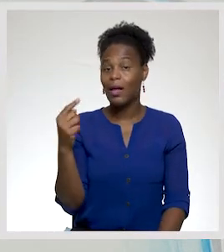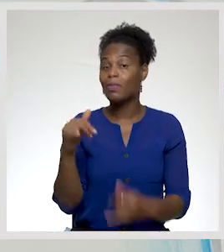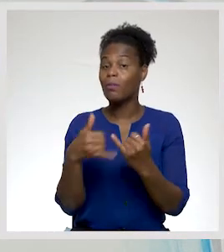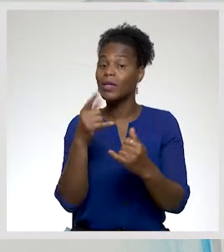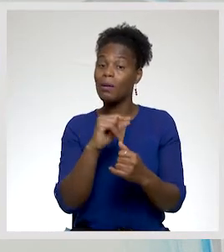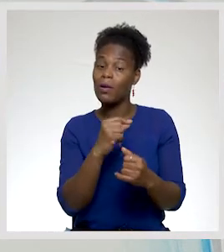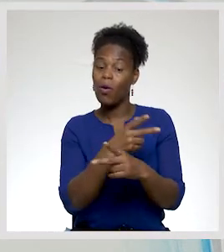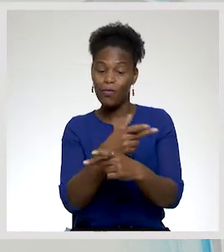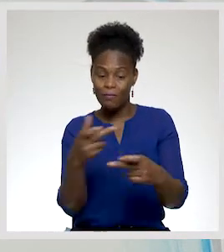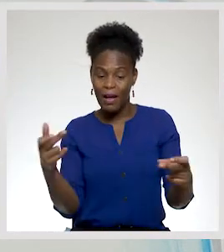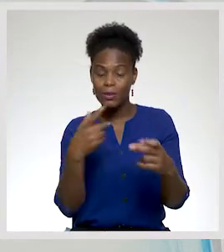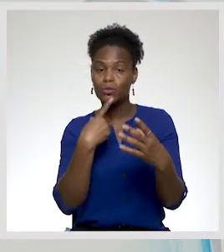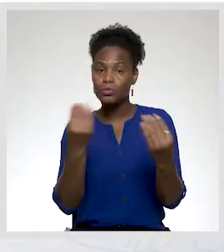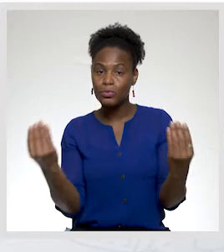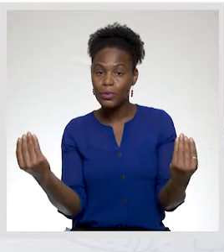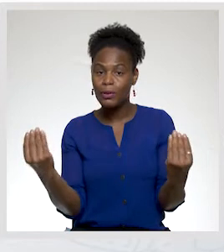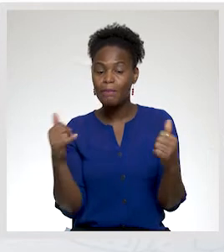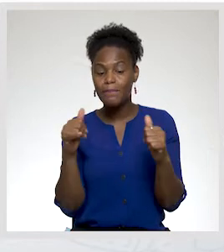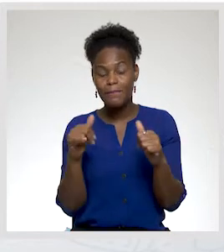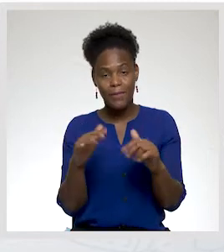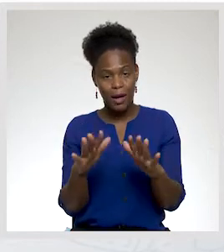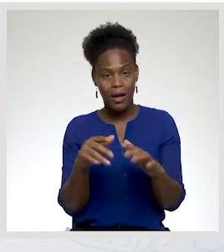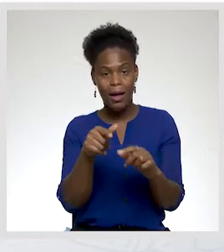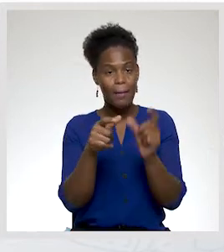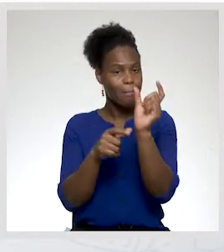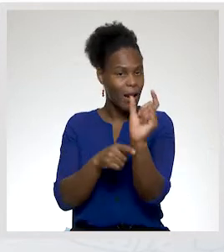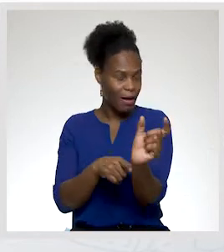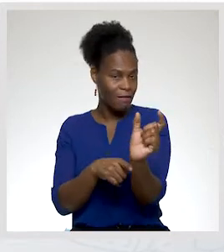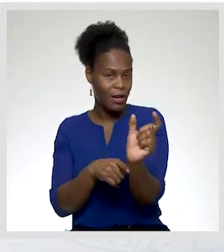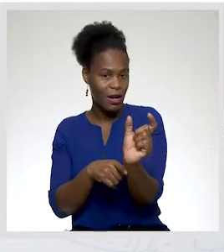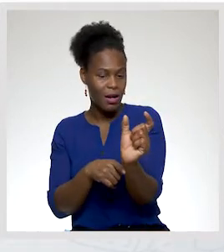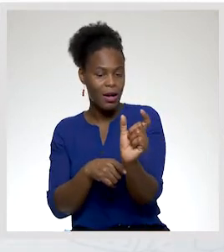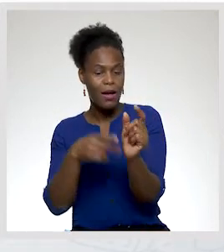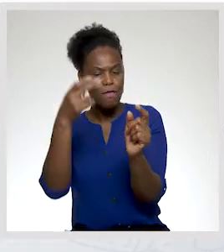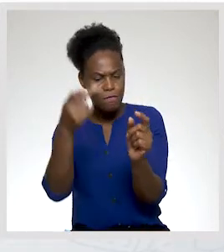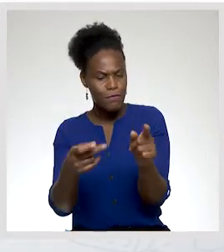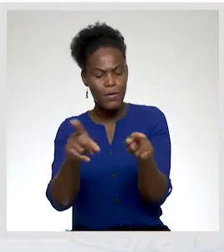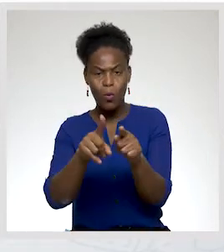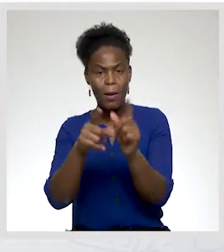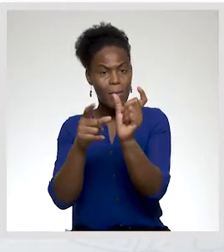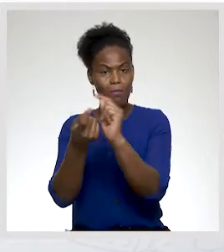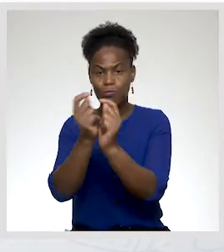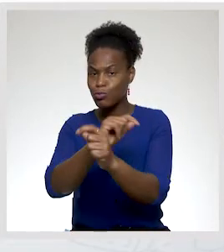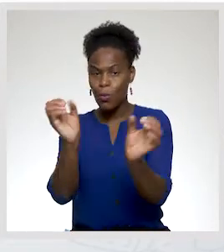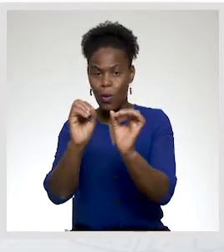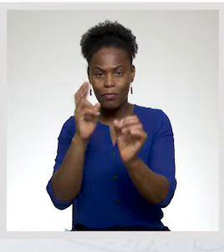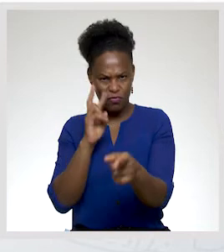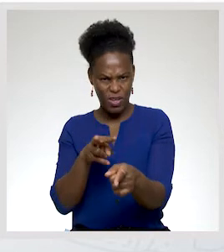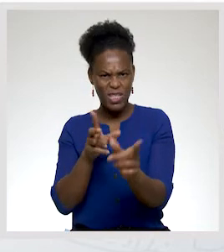singular, como na frase no plural. Mas esta palavra não mudou.